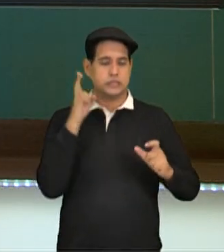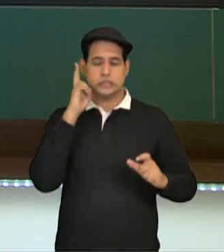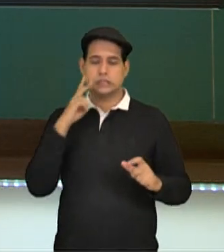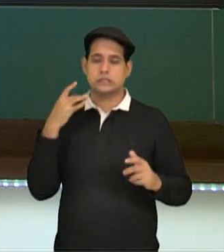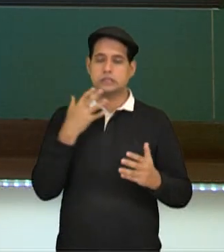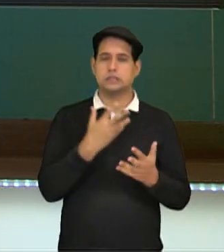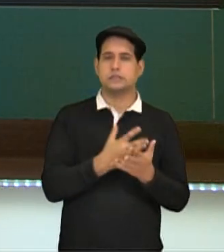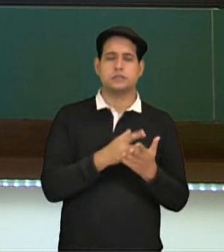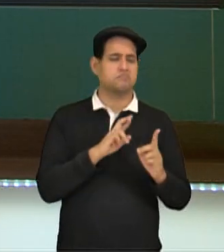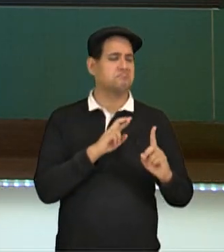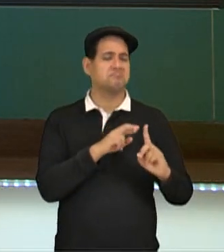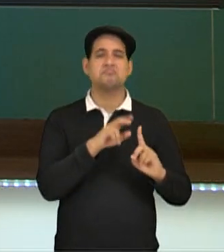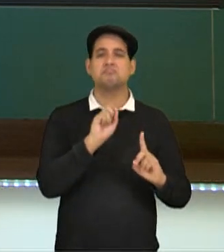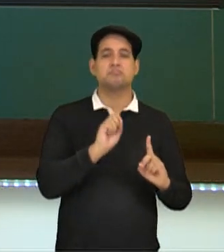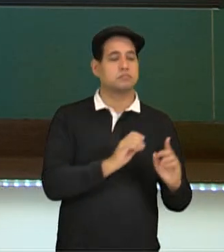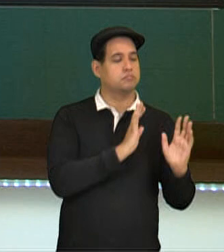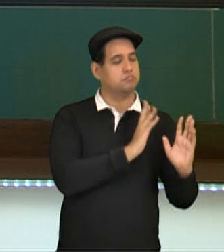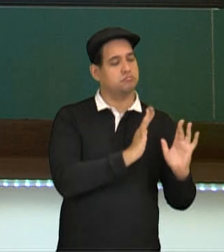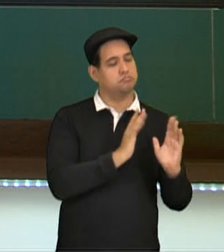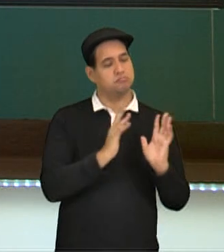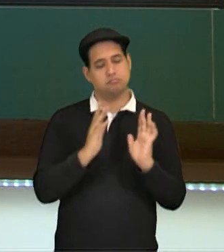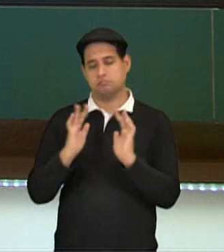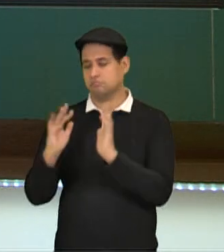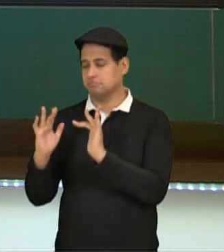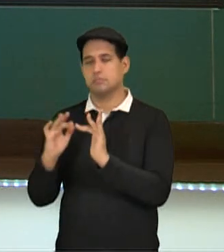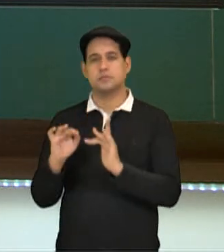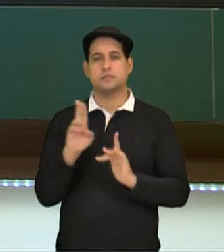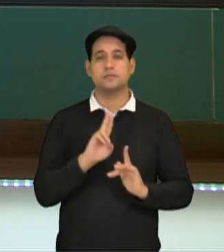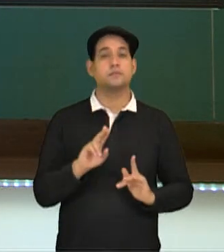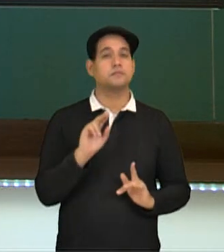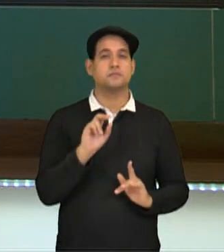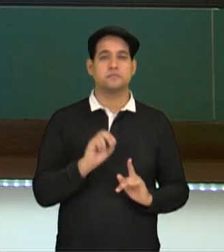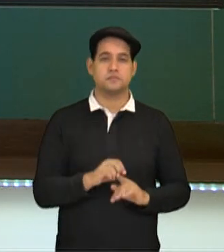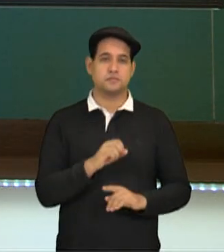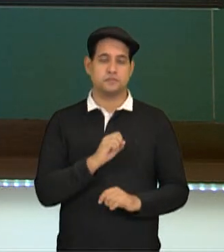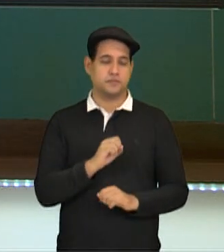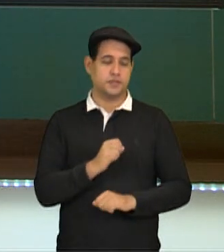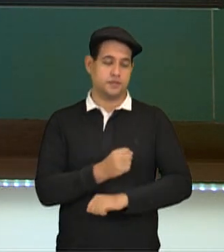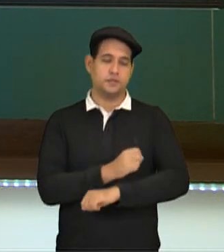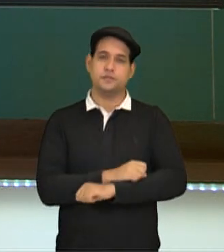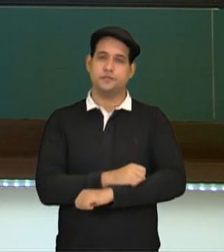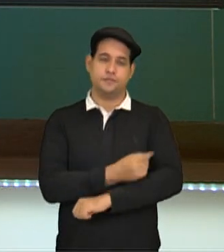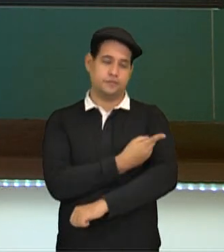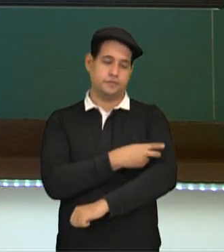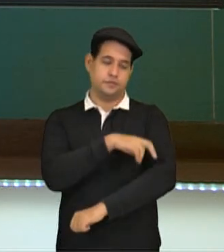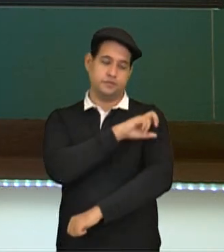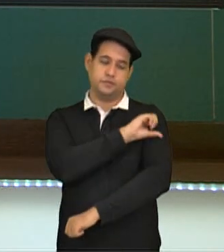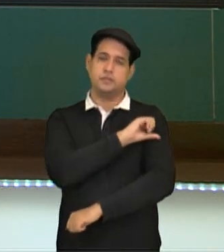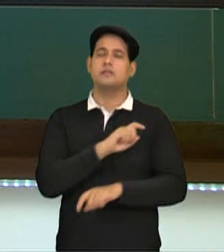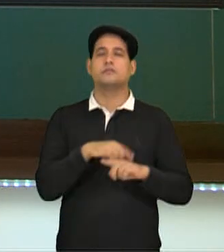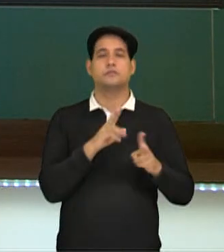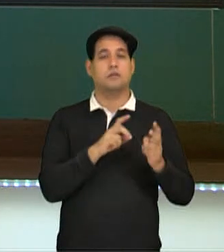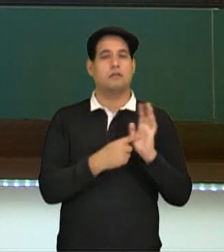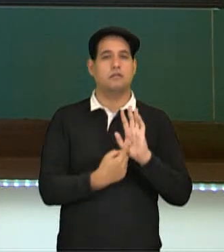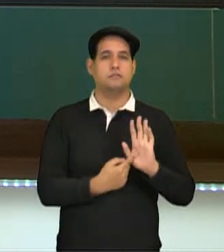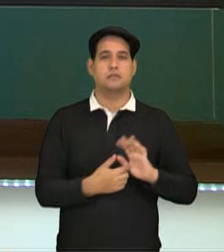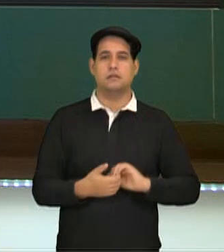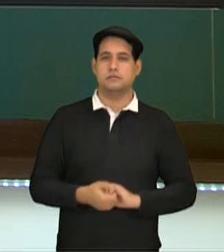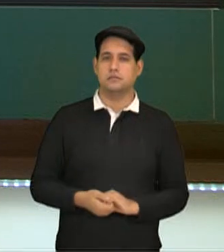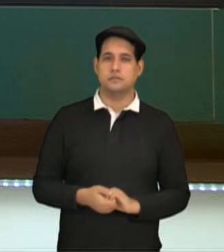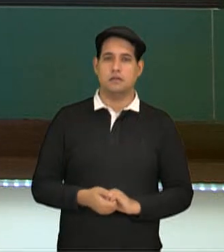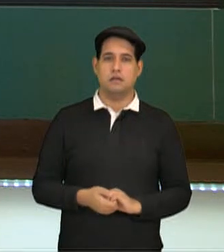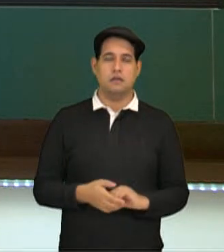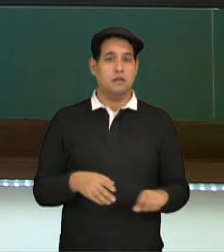história, se referem a um período em que ele estava cursando o ensino fundamental. Isso é explicitado para o leitor.